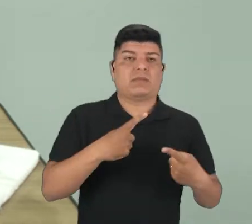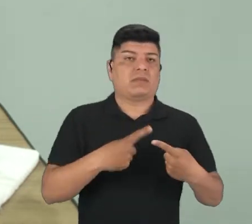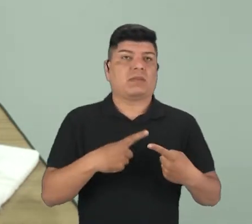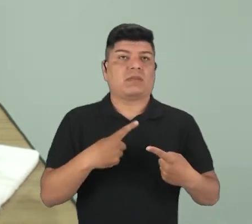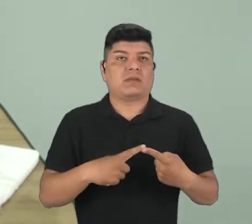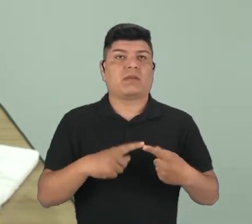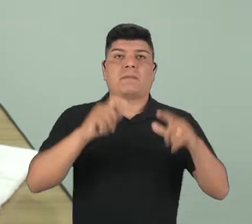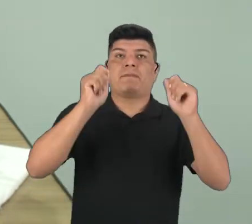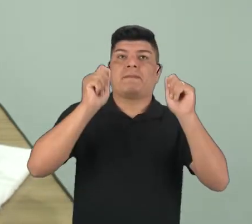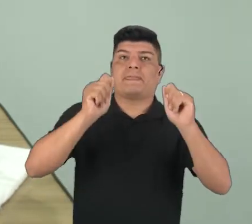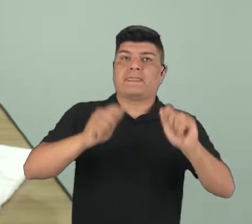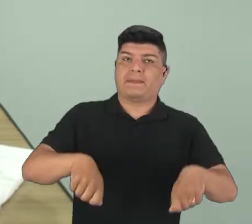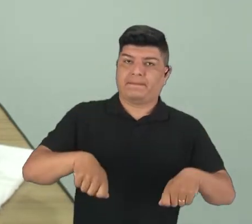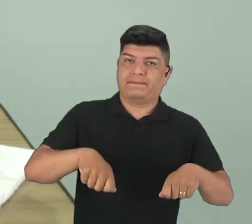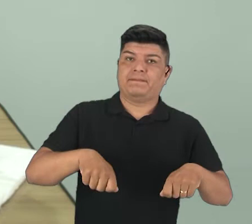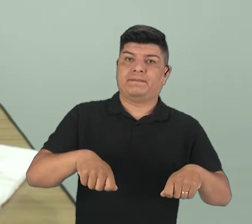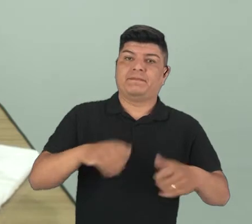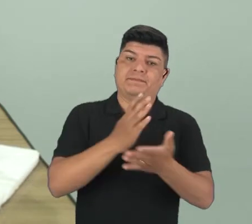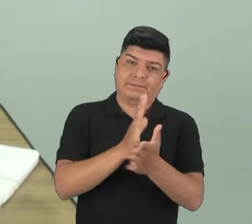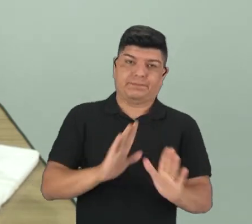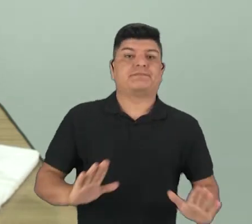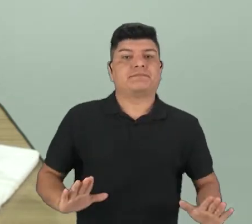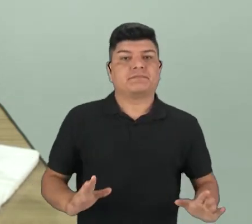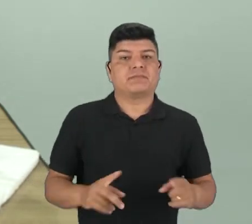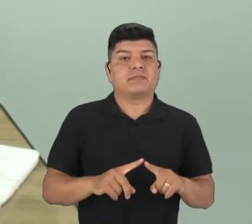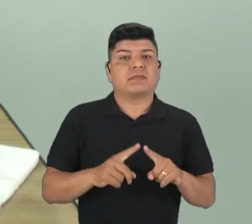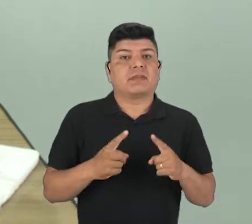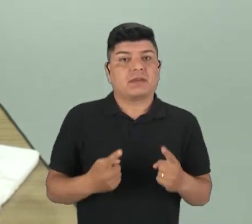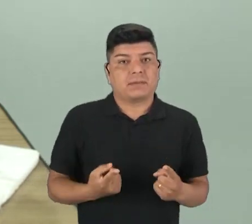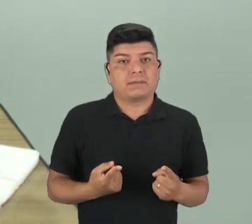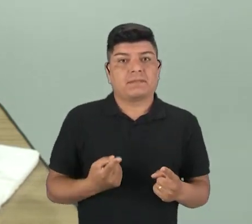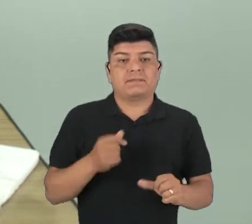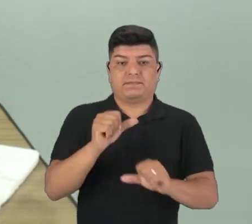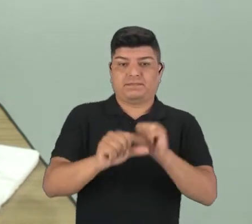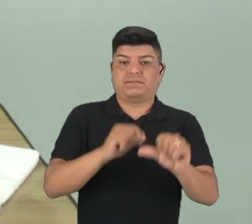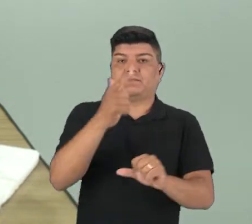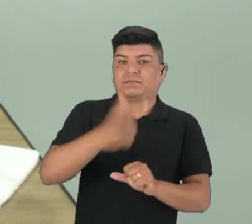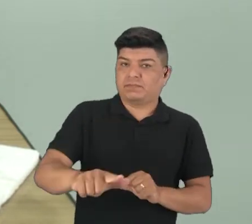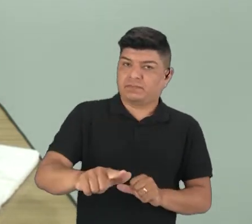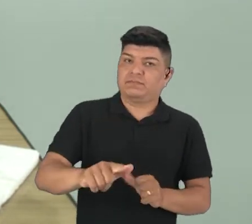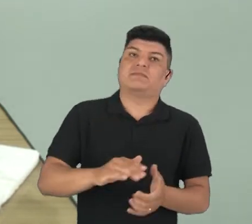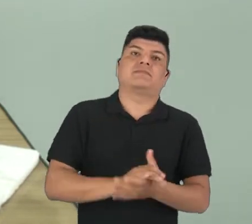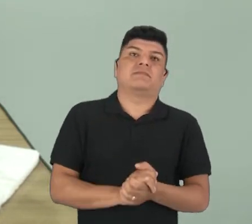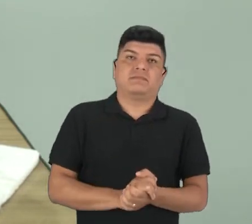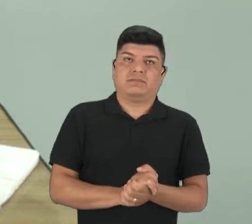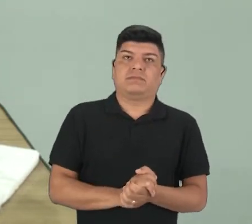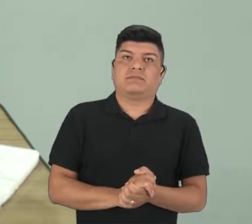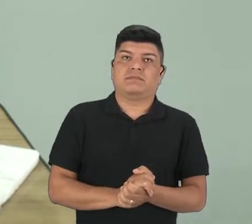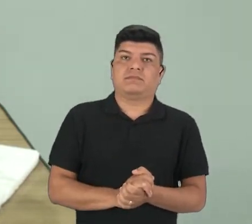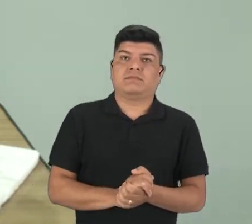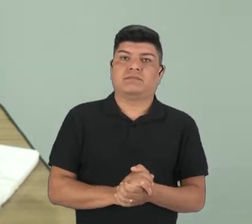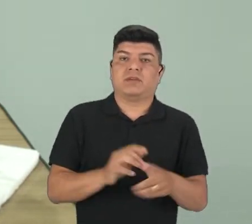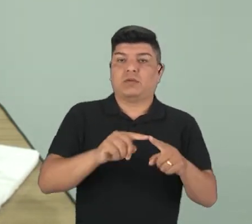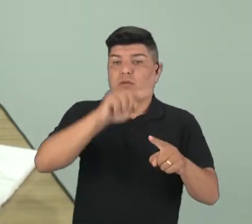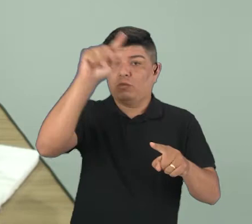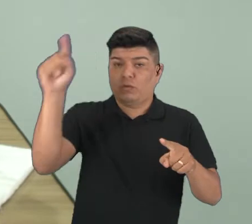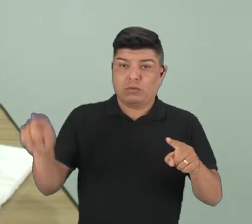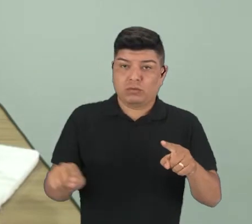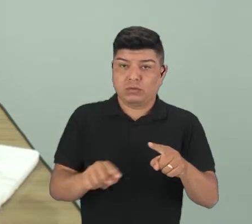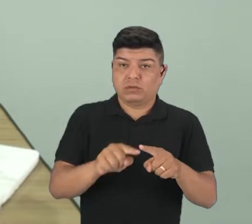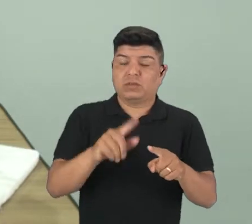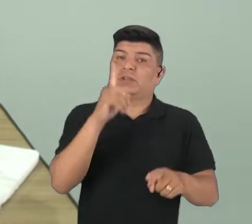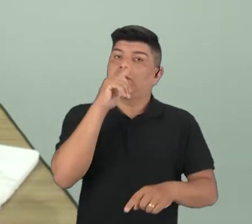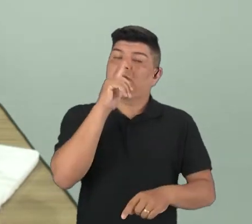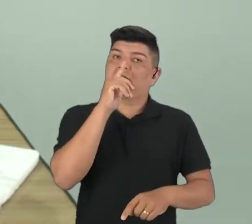elas podem sim se esgotar, mas elas se renovam, né, com o ciclo da água. Porém, a gente vê que